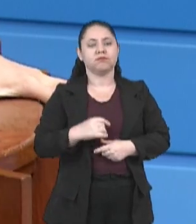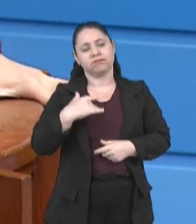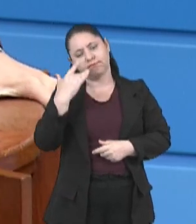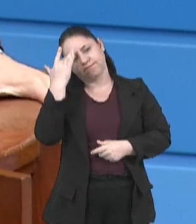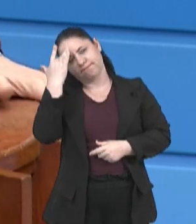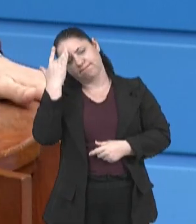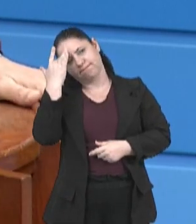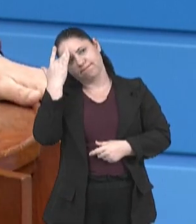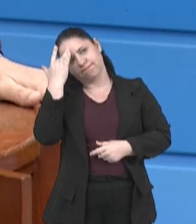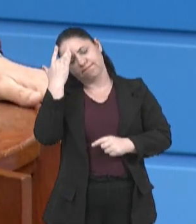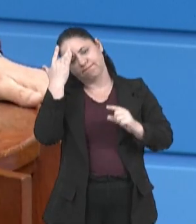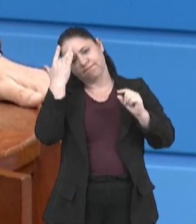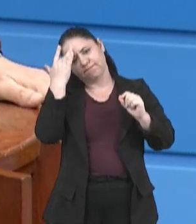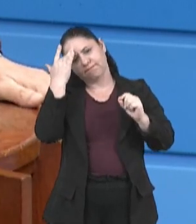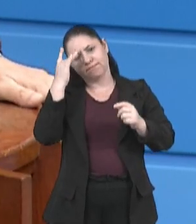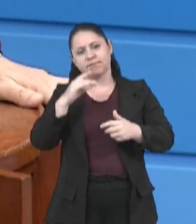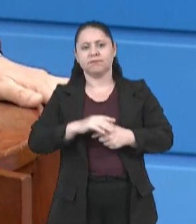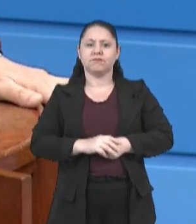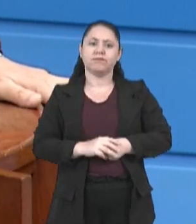Eu penso que